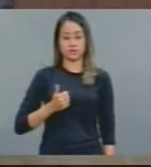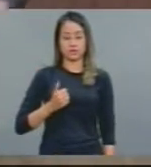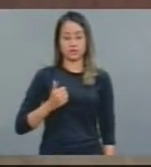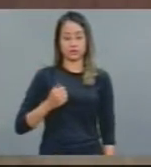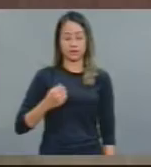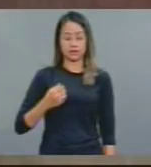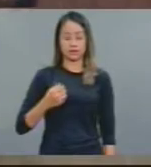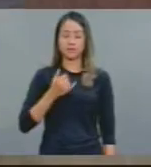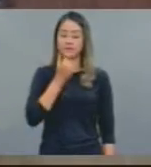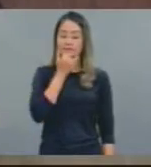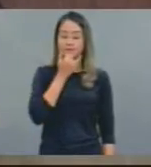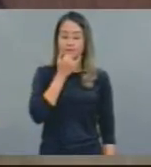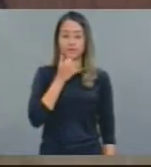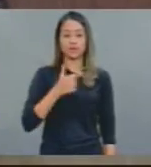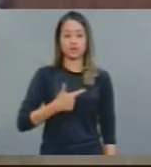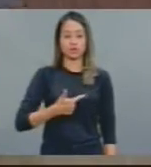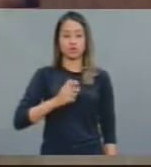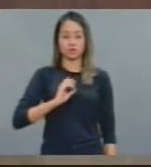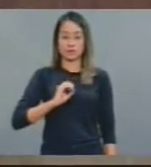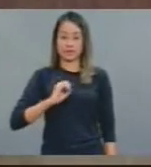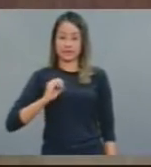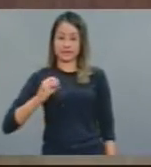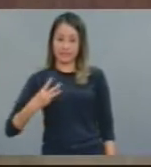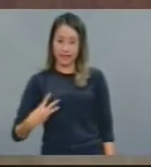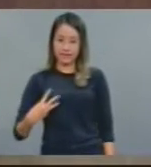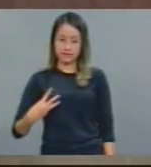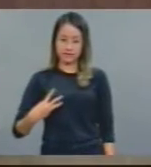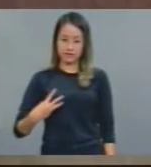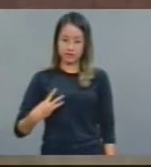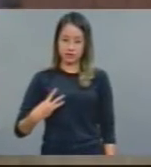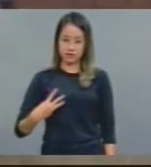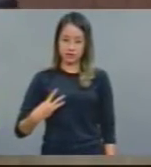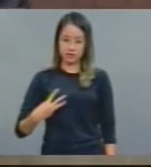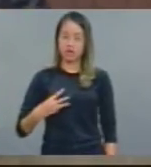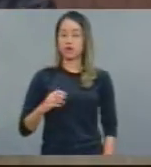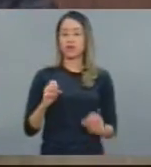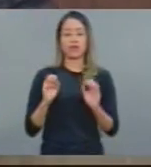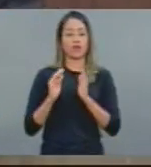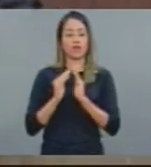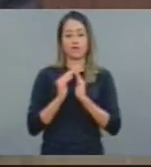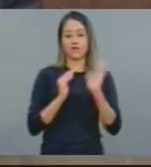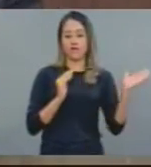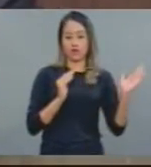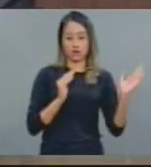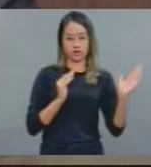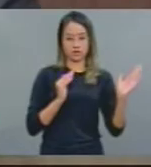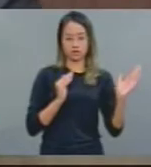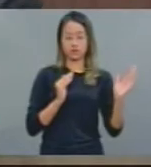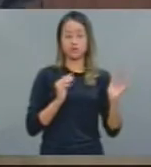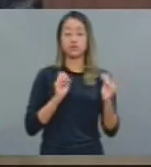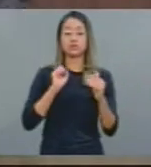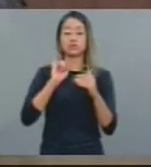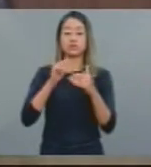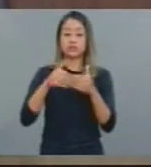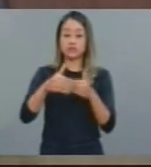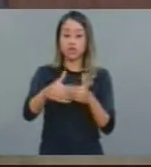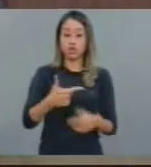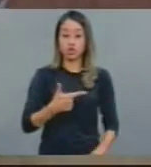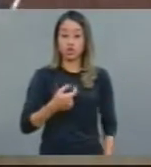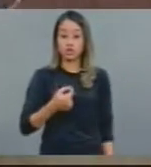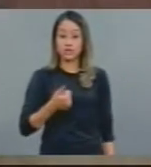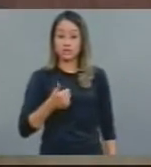agora em 2015 com a mudança da regra do jogo. Porque o servidor que entrou antes de 2003, ele entrou numa regra do jogo.